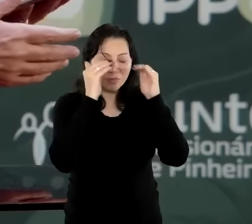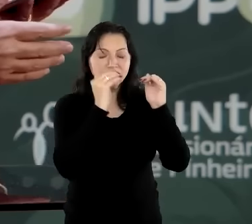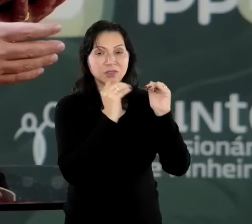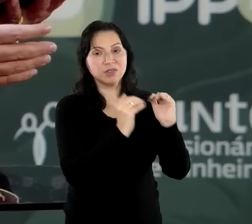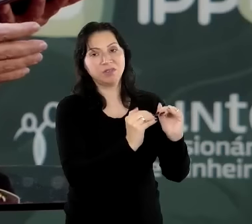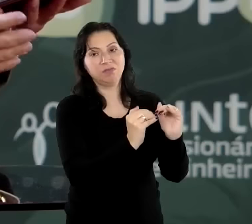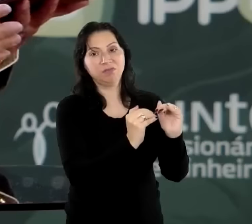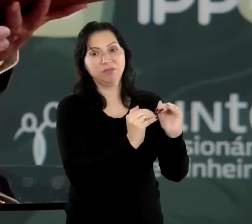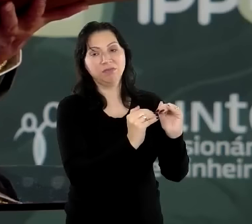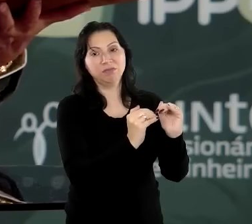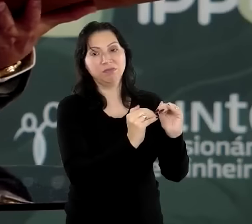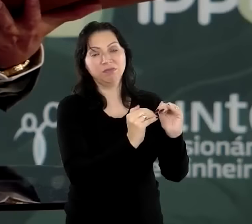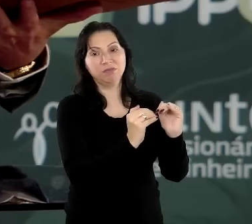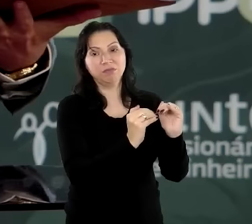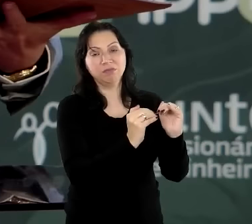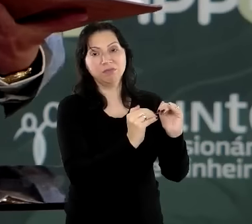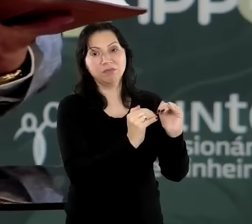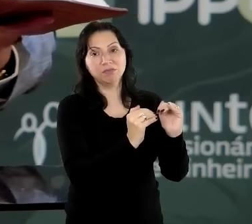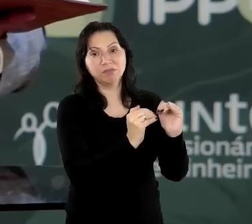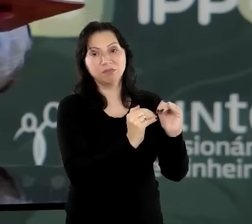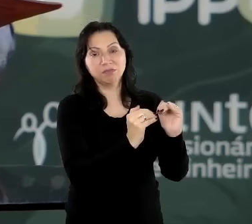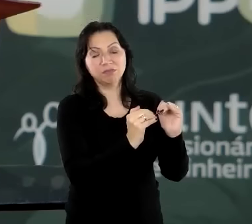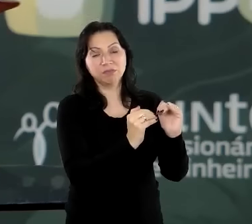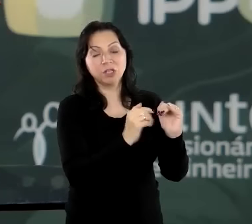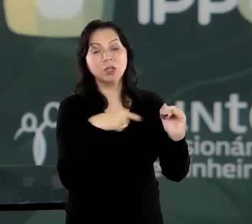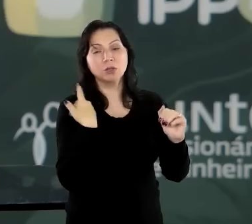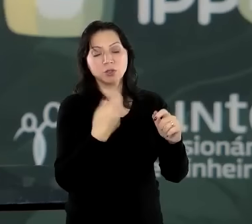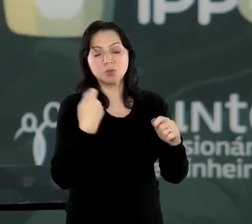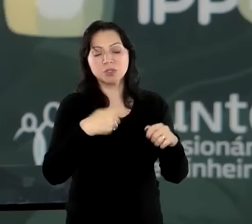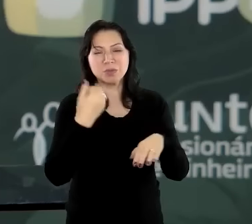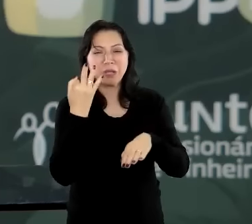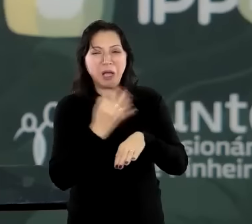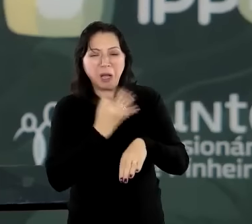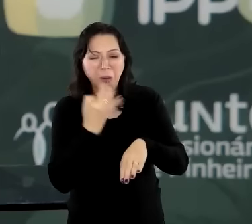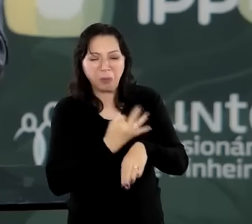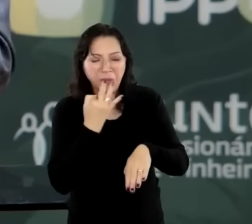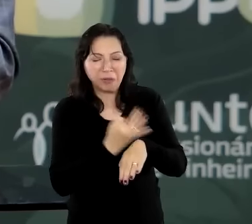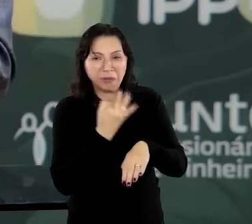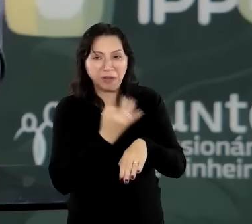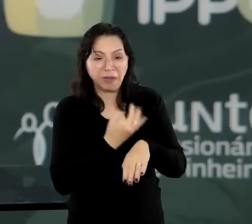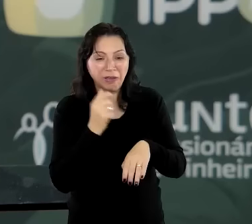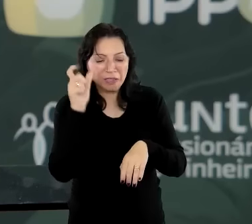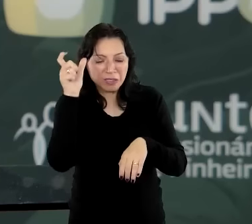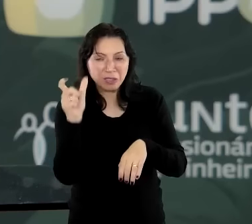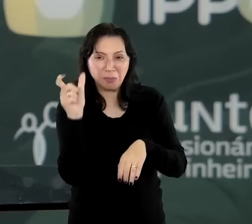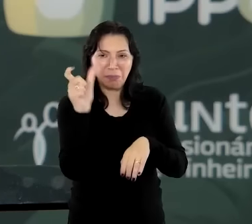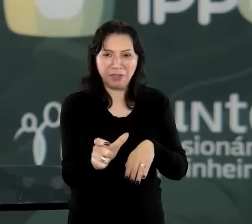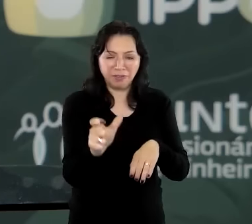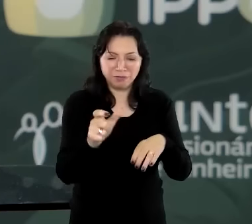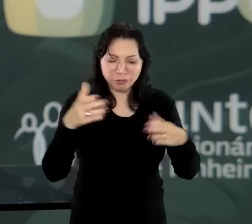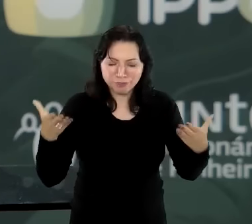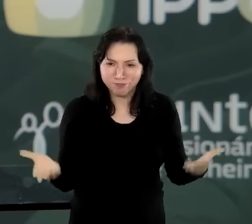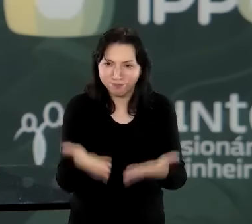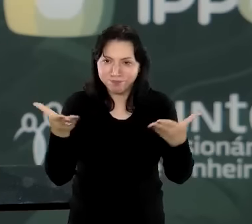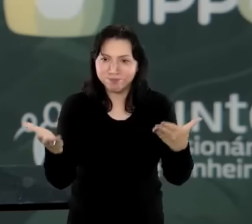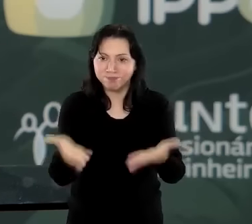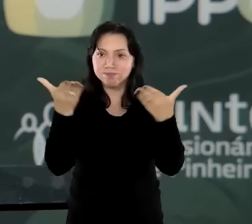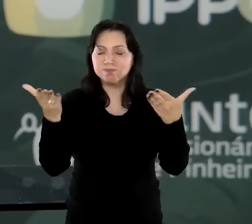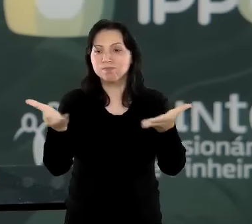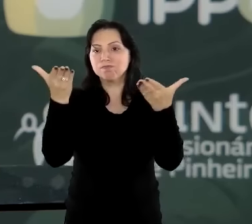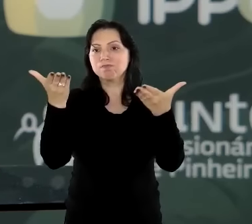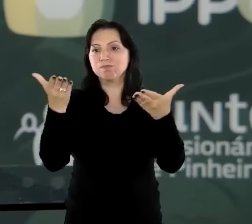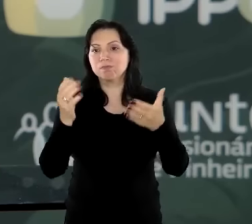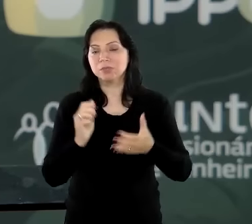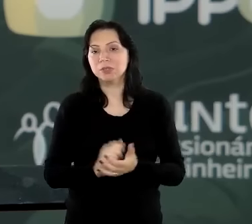Obedece. Ele diz aqui, que suporteis a presente palavra de exortação. Não é